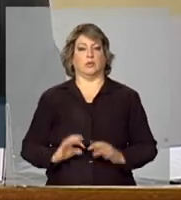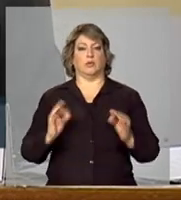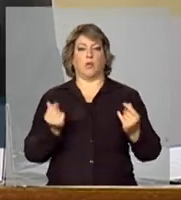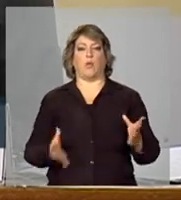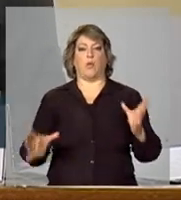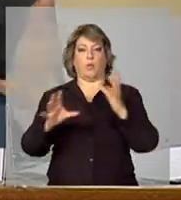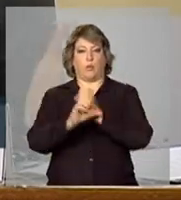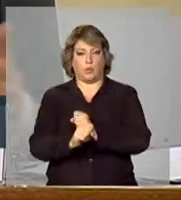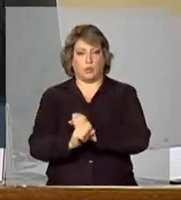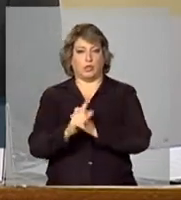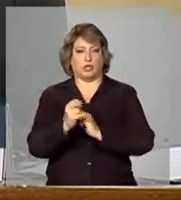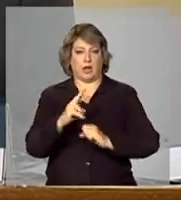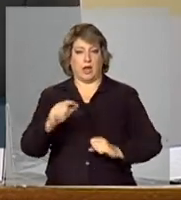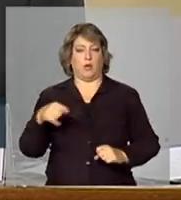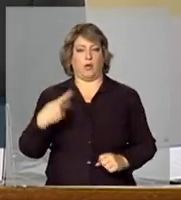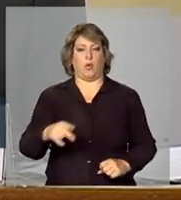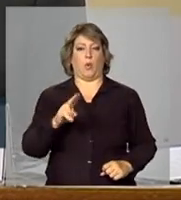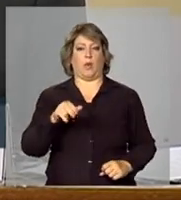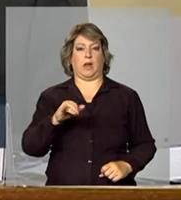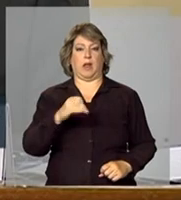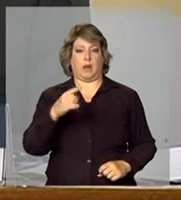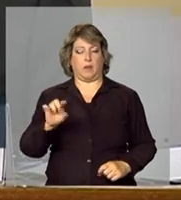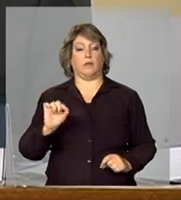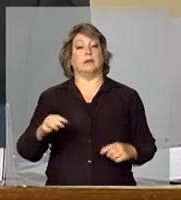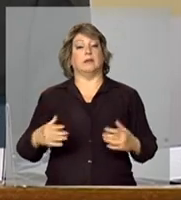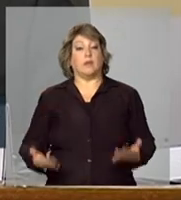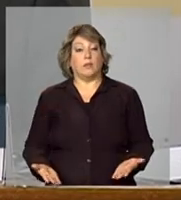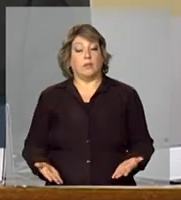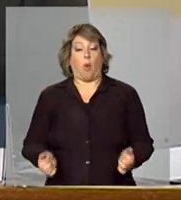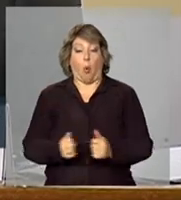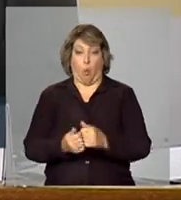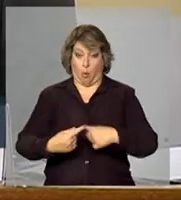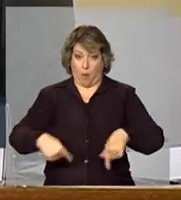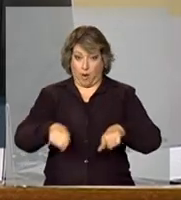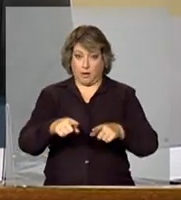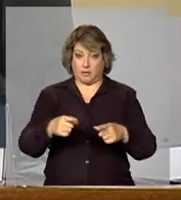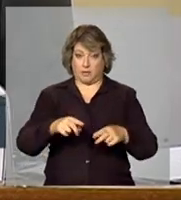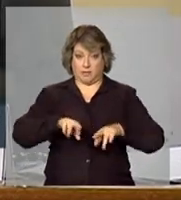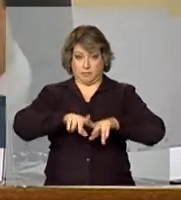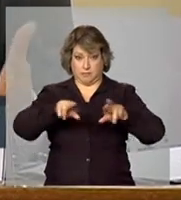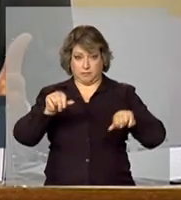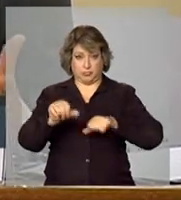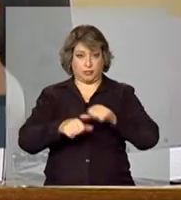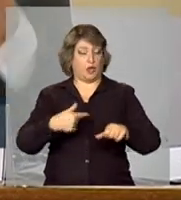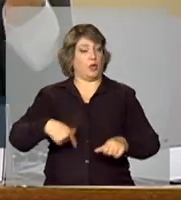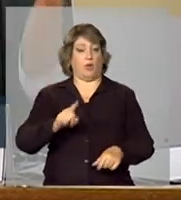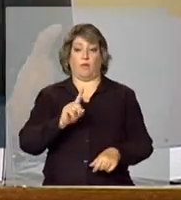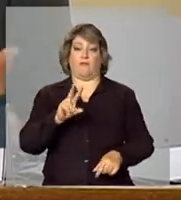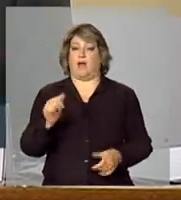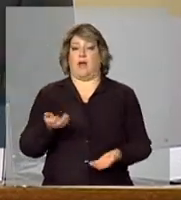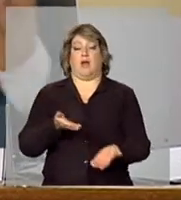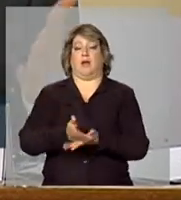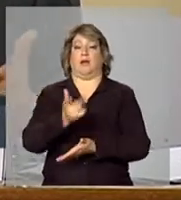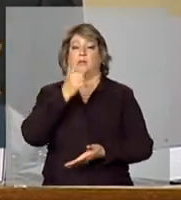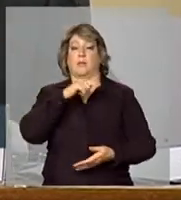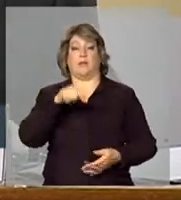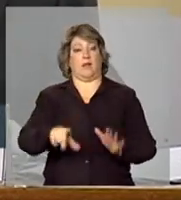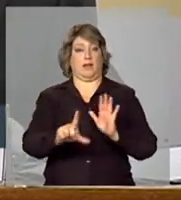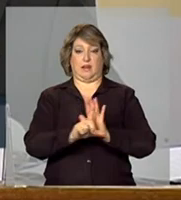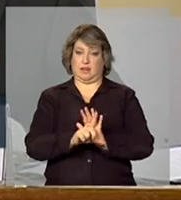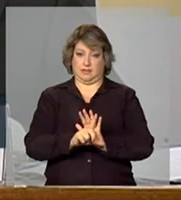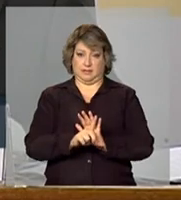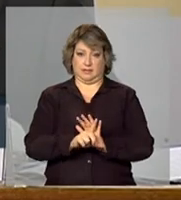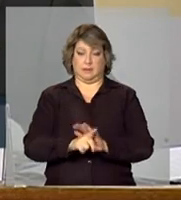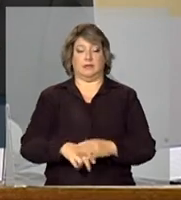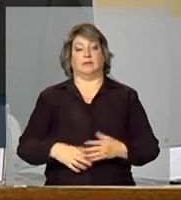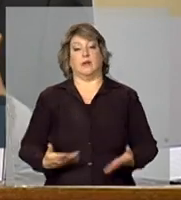orçamento Geral da União nesse então com essas modificações nós não há provaremos este esta lei